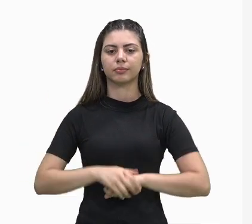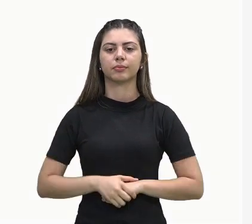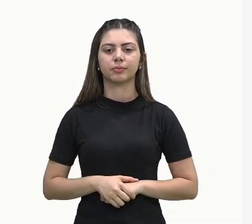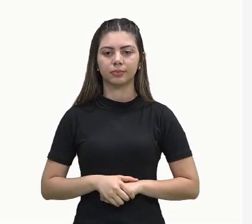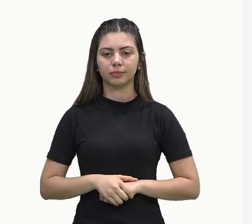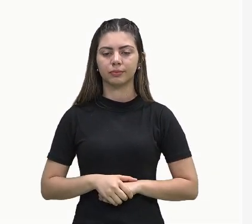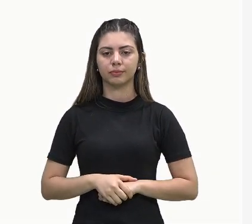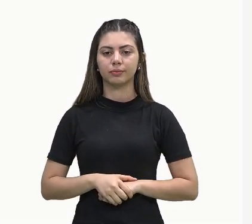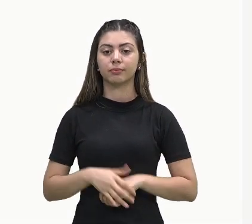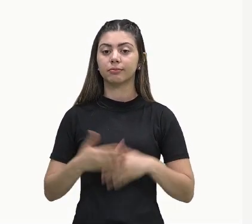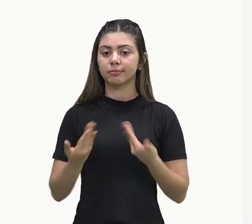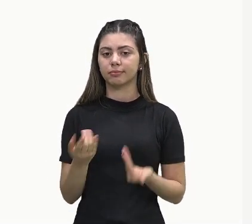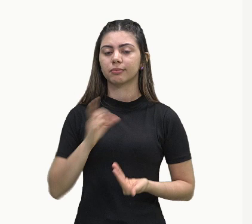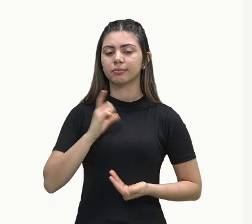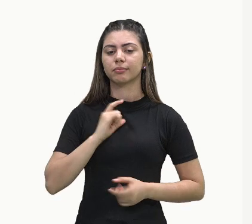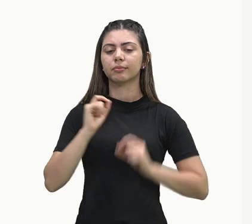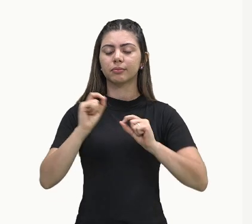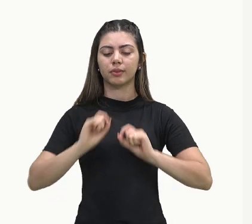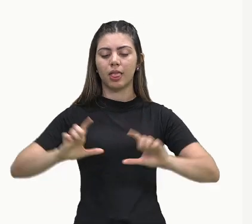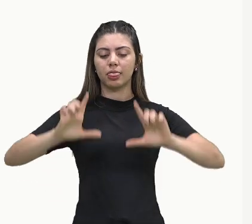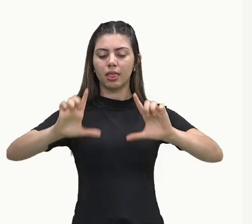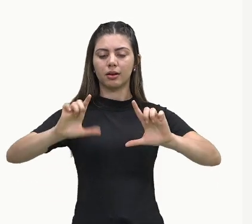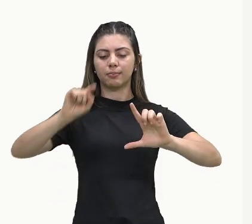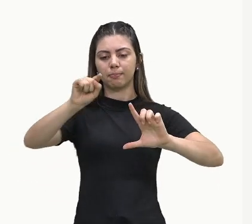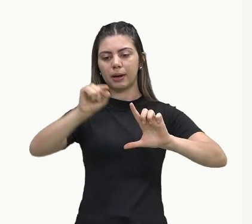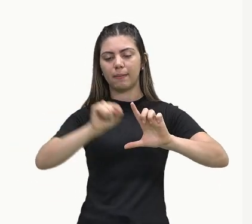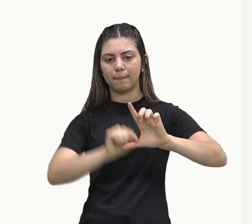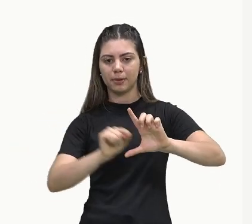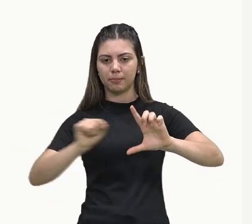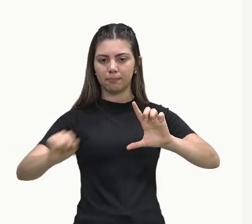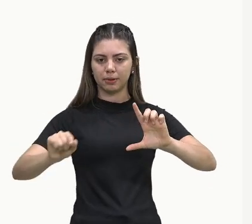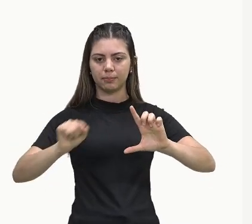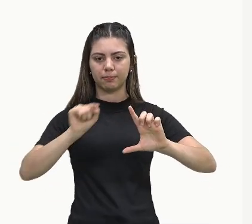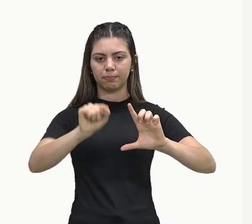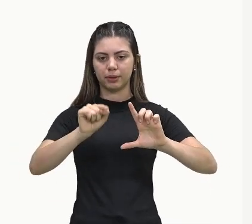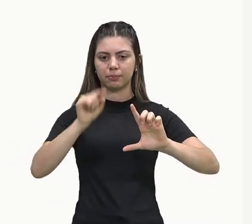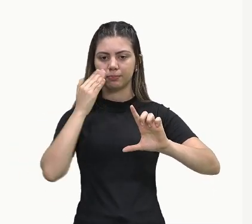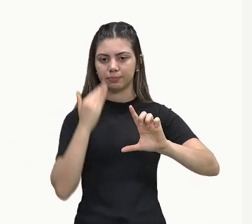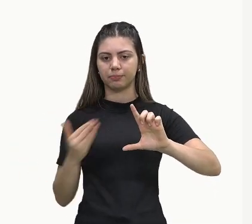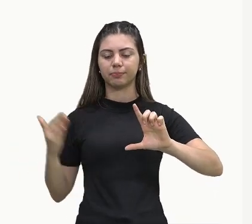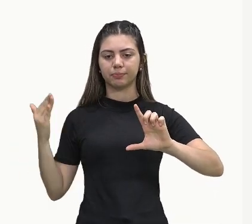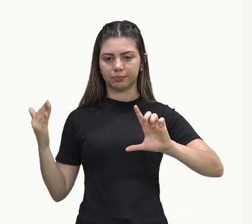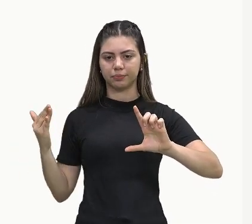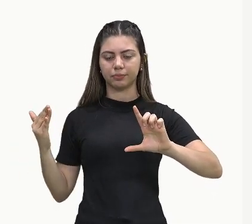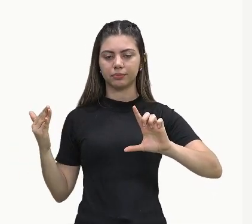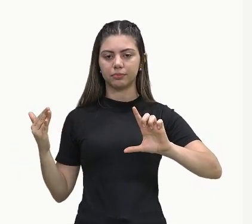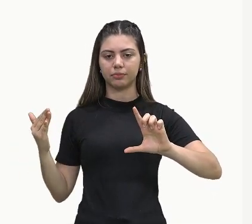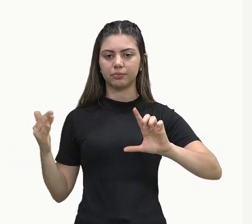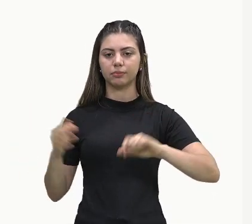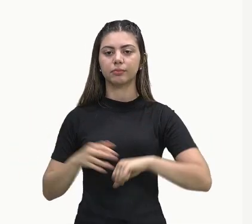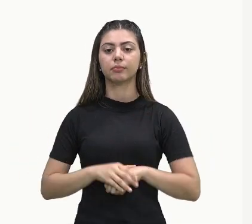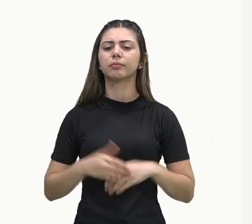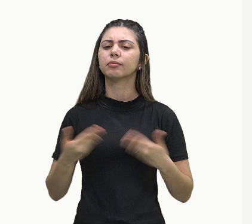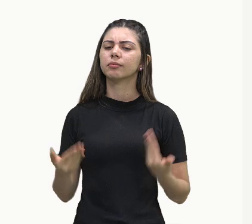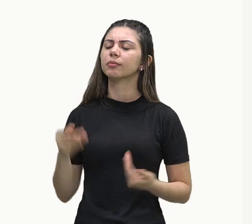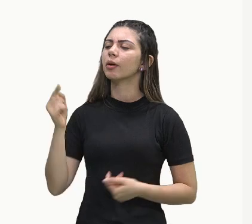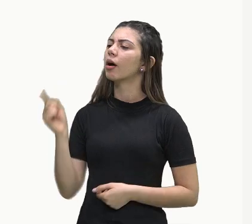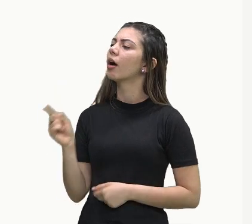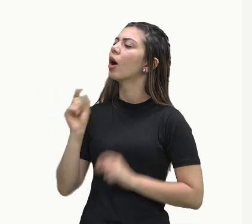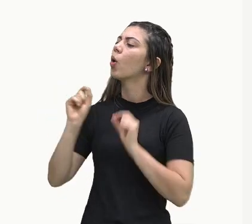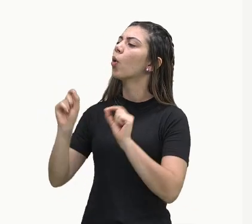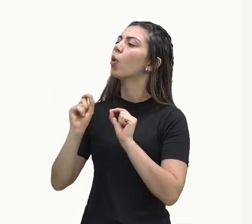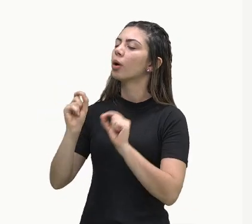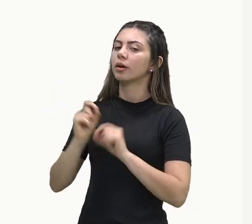são pontos notáveis do nosso triângulo e no nosso caso aqui